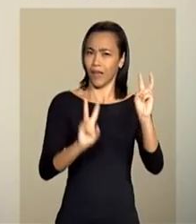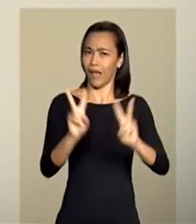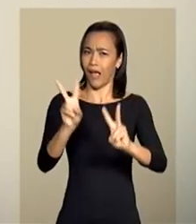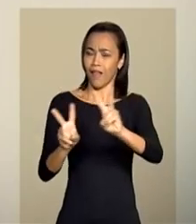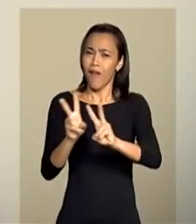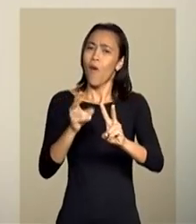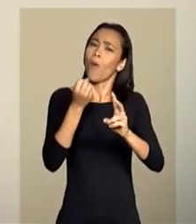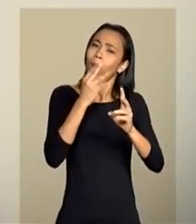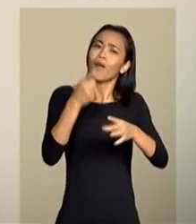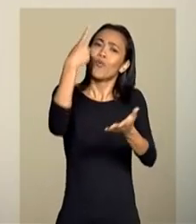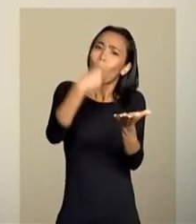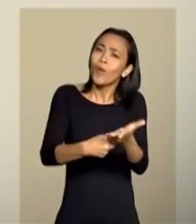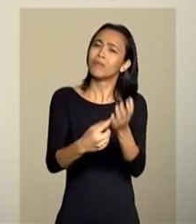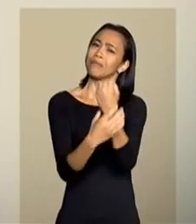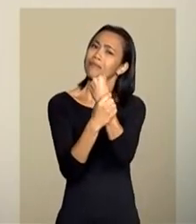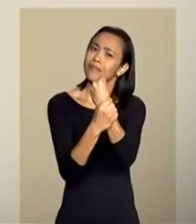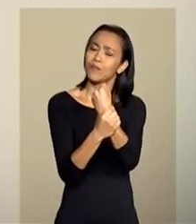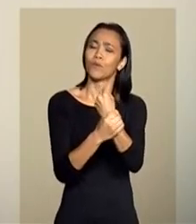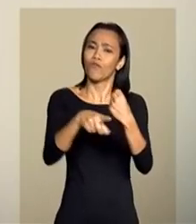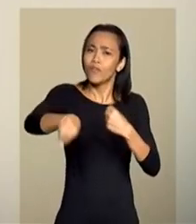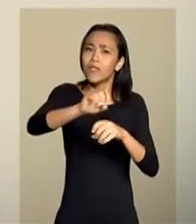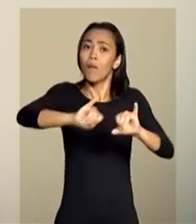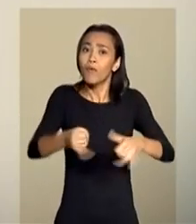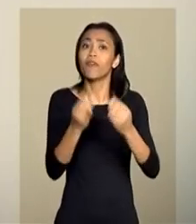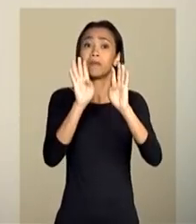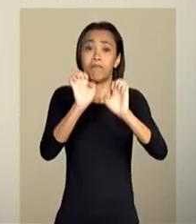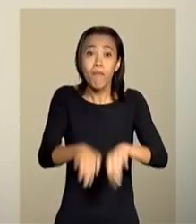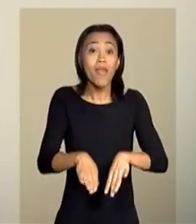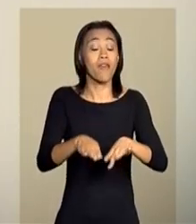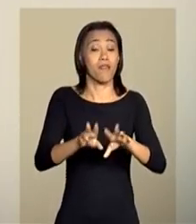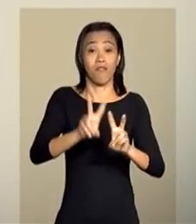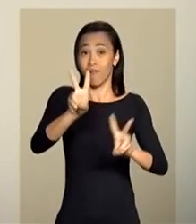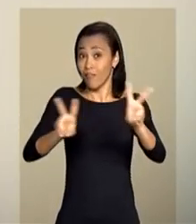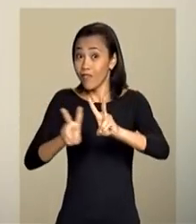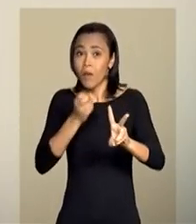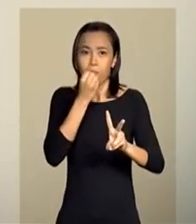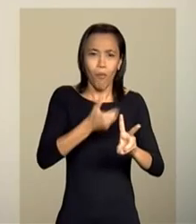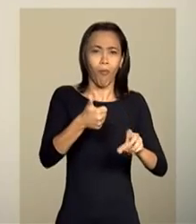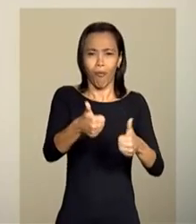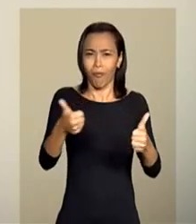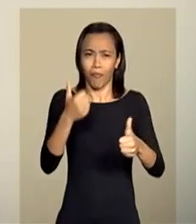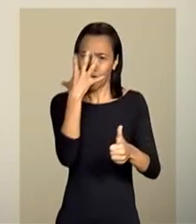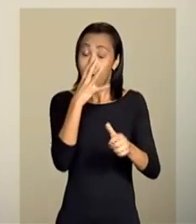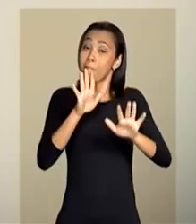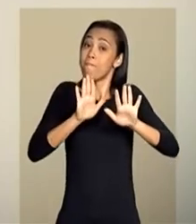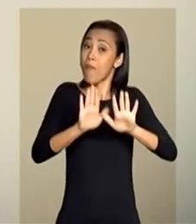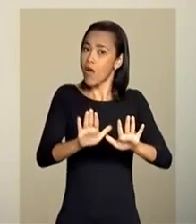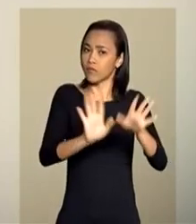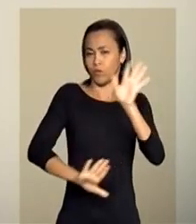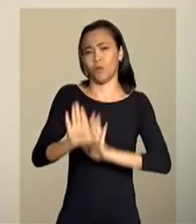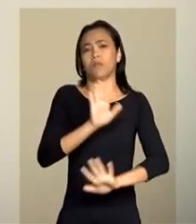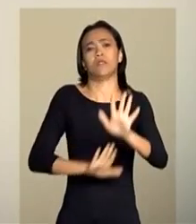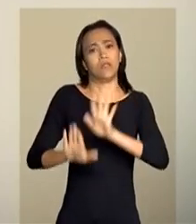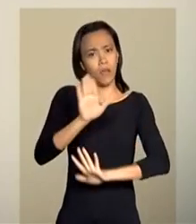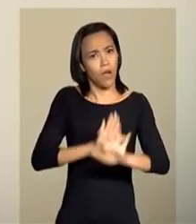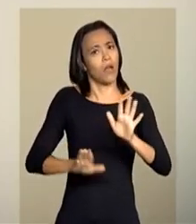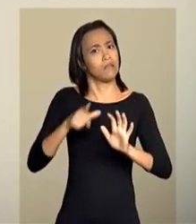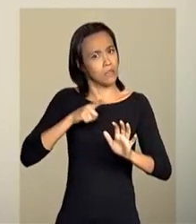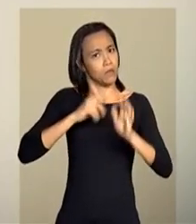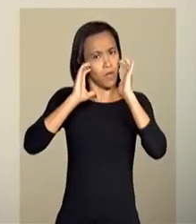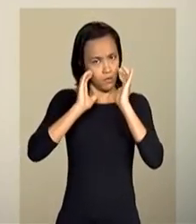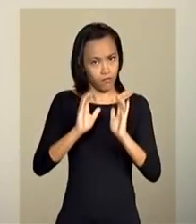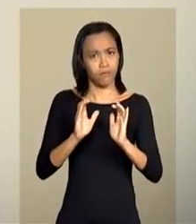pacto por um carnaval seguro aproveite bem divirta-se curta o carnaval mas com cuidado e com